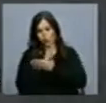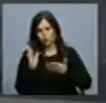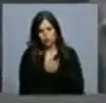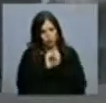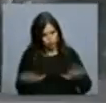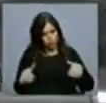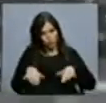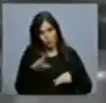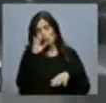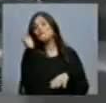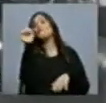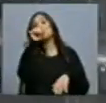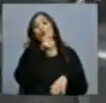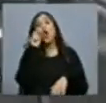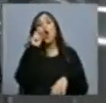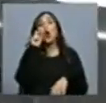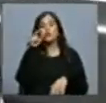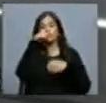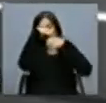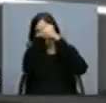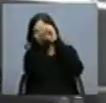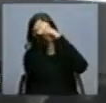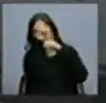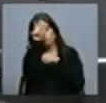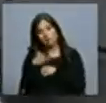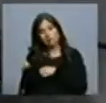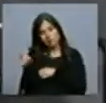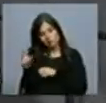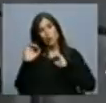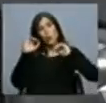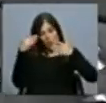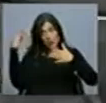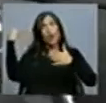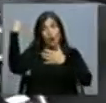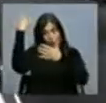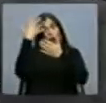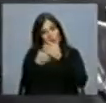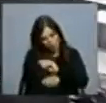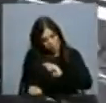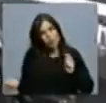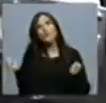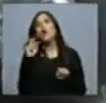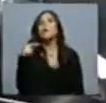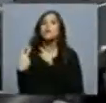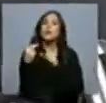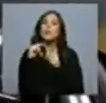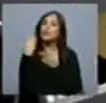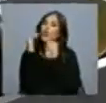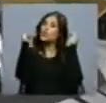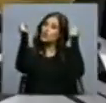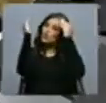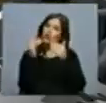felizmente, vivemos um tempo em que este senhor telescópio que estamos a ver nas imagens existe e está a revolucionar também a astronomia. É o telescópio espacial